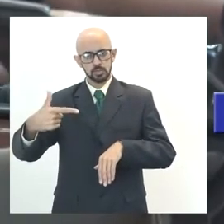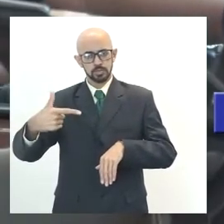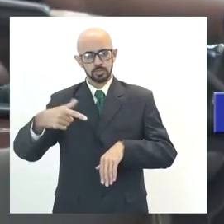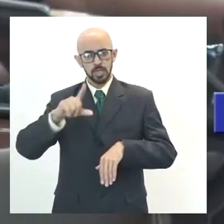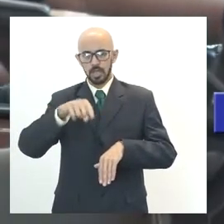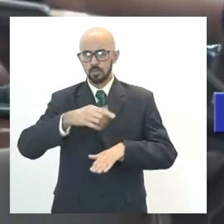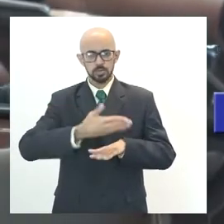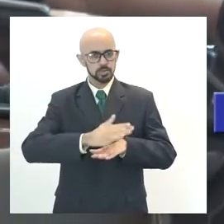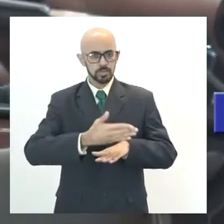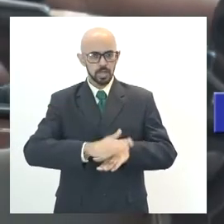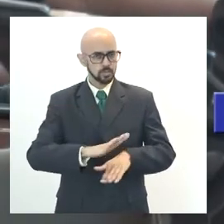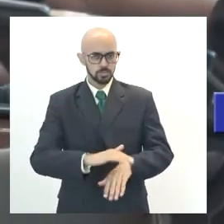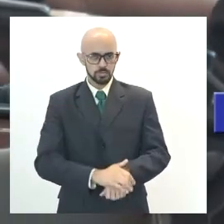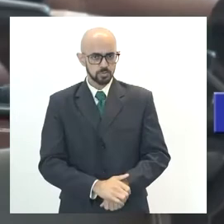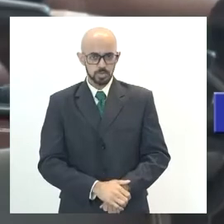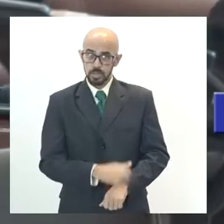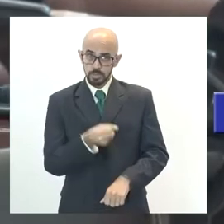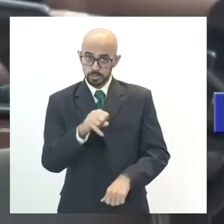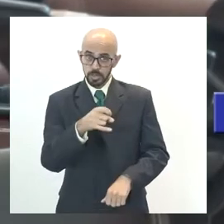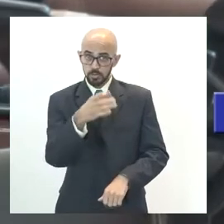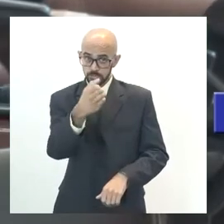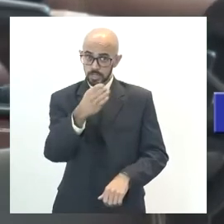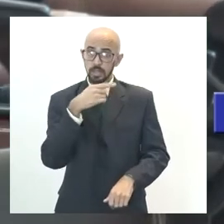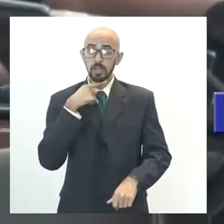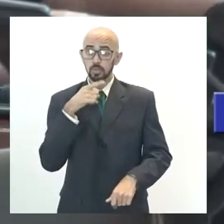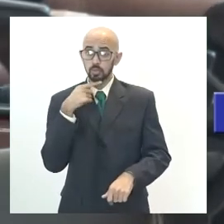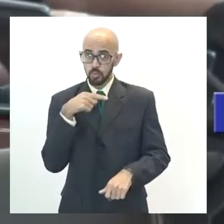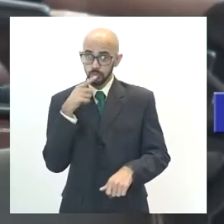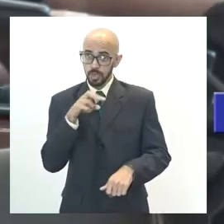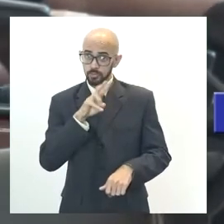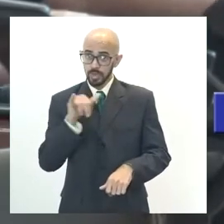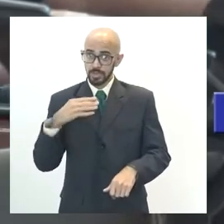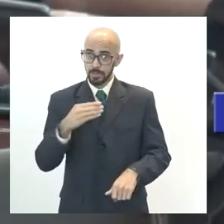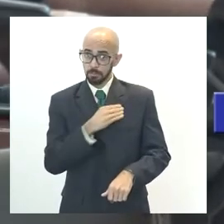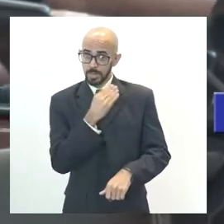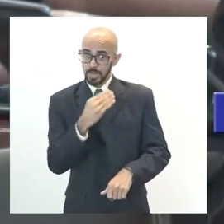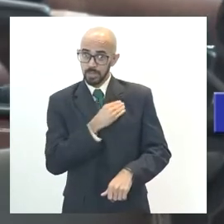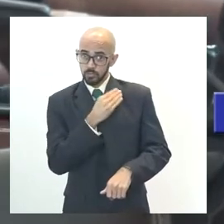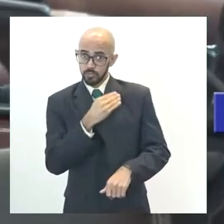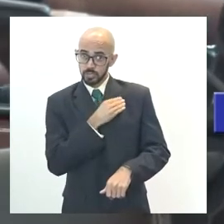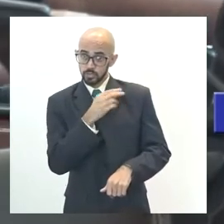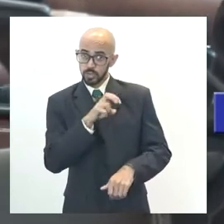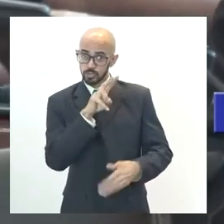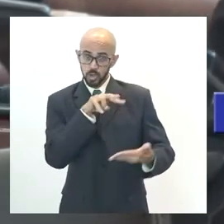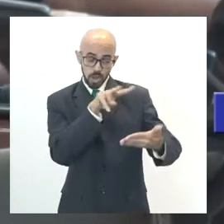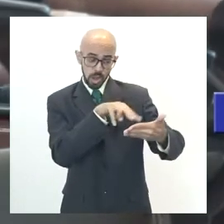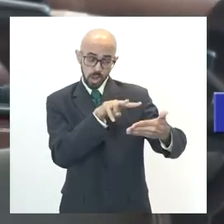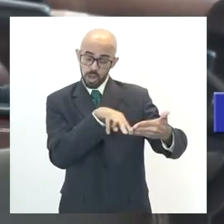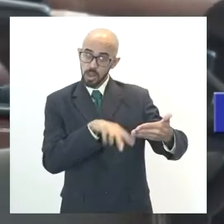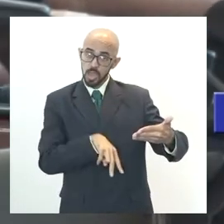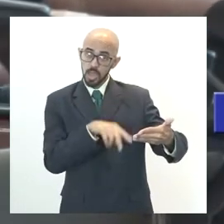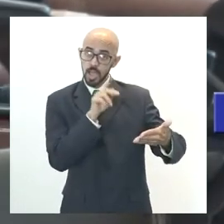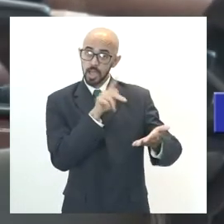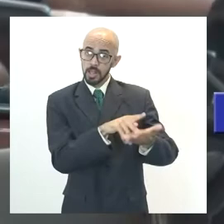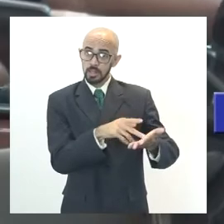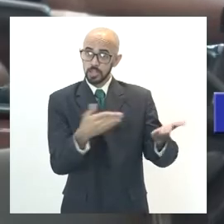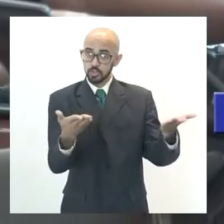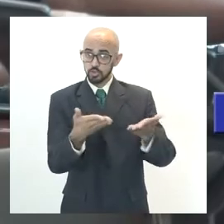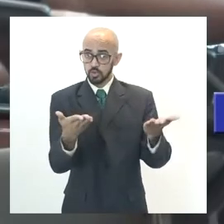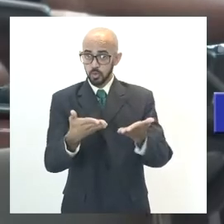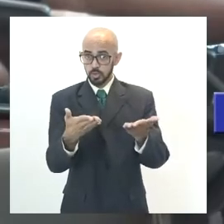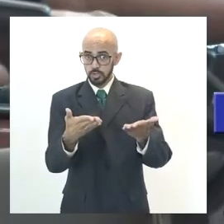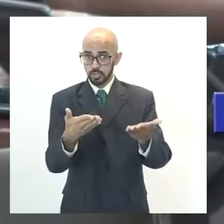alguém tem dúvida que a emenda vai trazer algum benefício para o povo é só olhar a realidade hoje